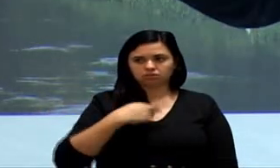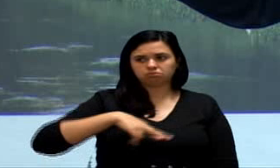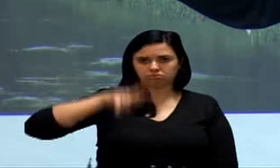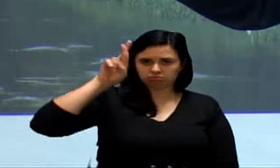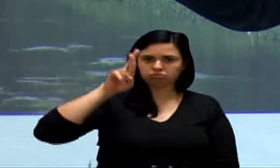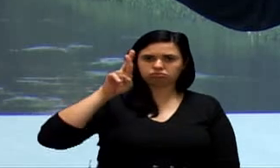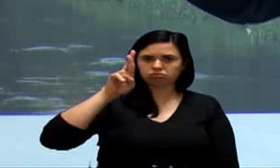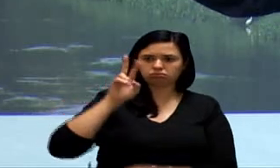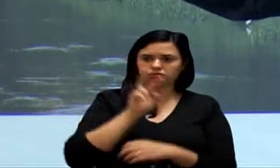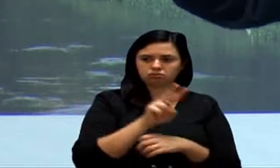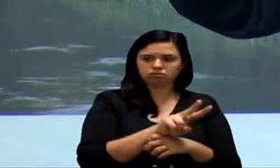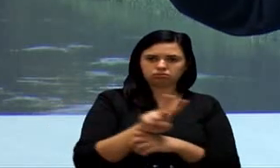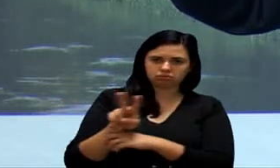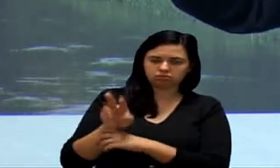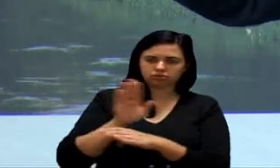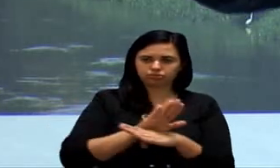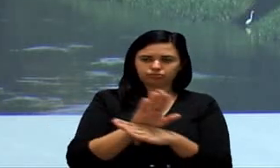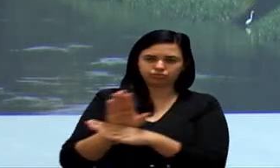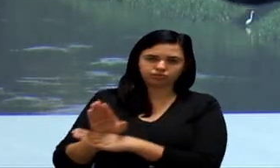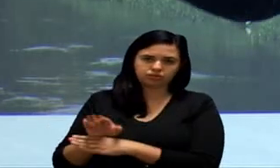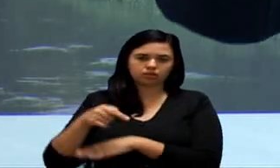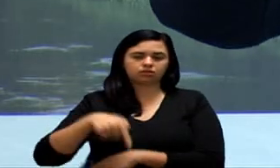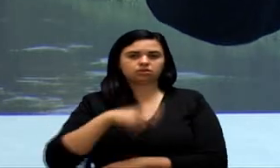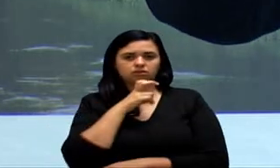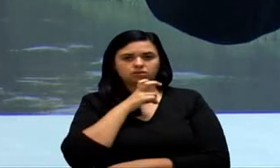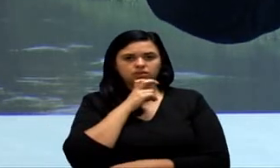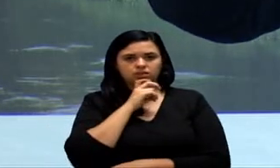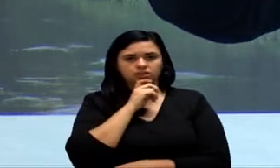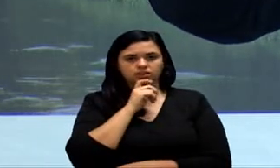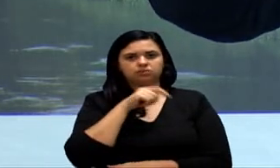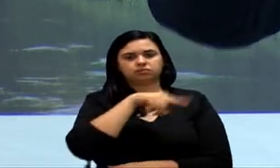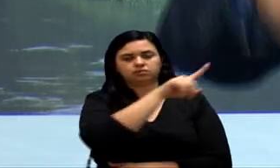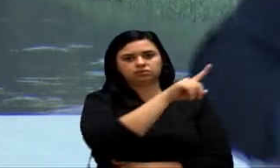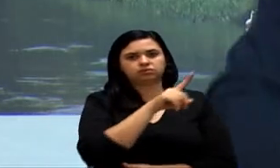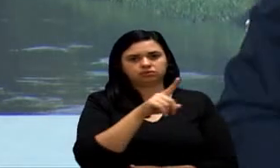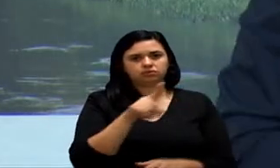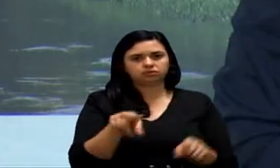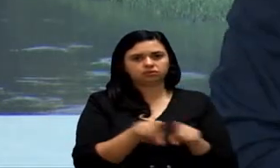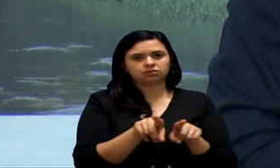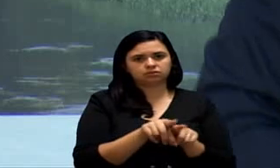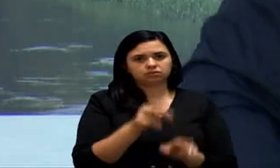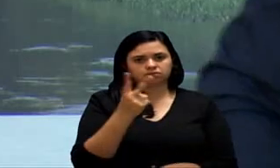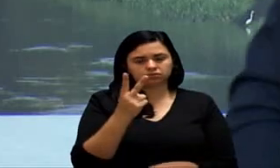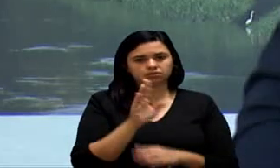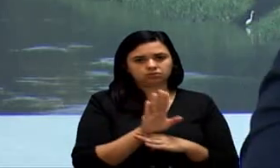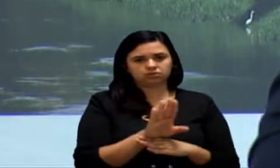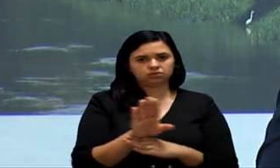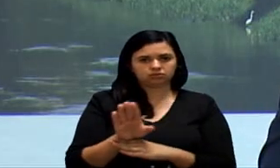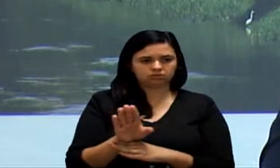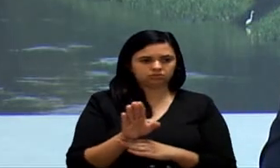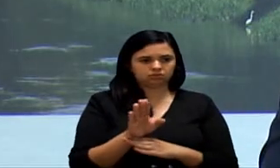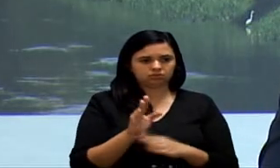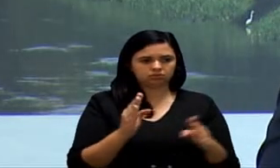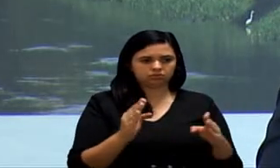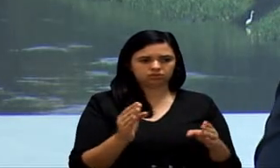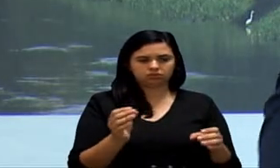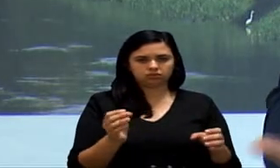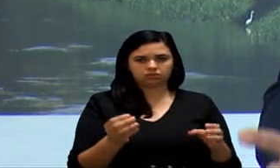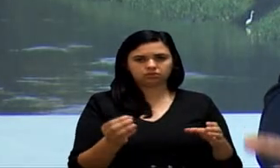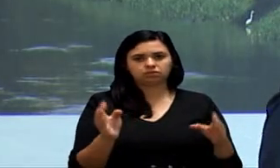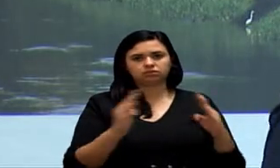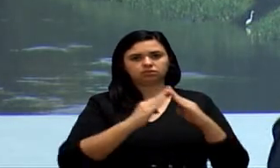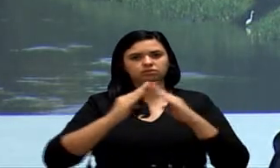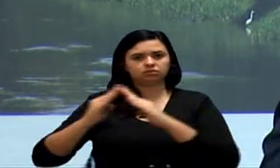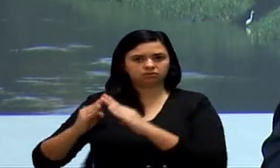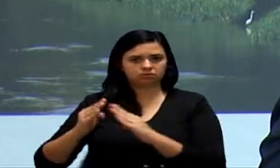com 2 escritórios, um na Vila Barão e um na Brigadeiro Tobias. A construção de casas. Dini, isso